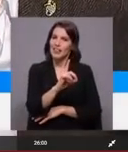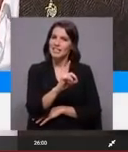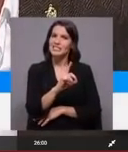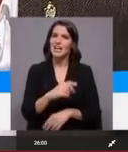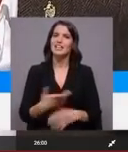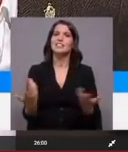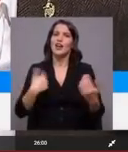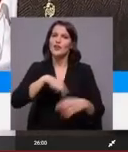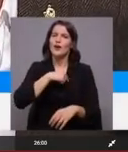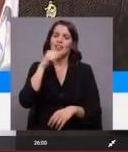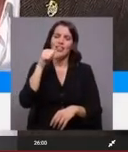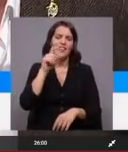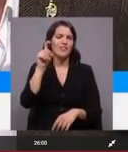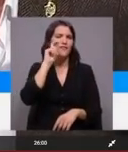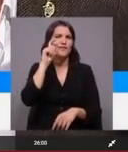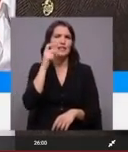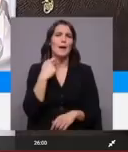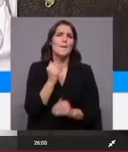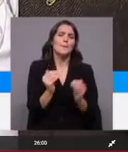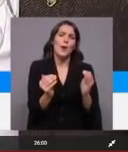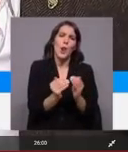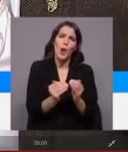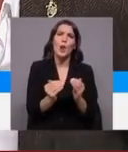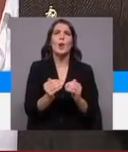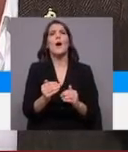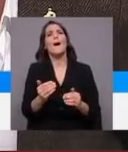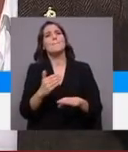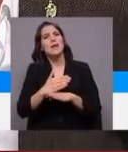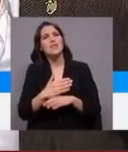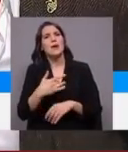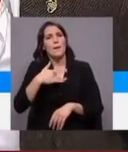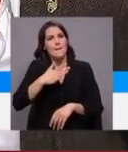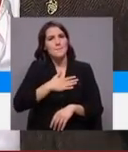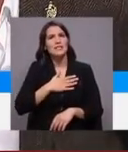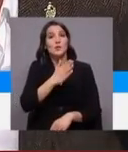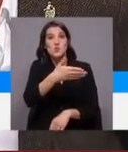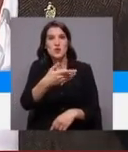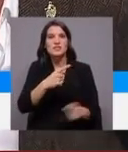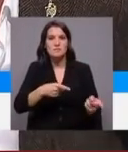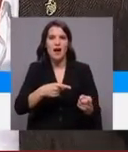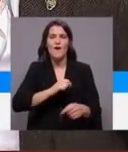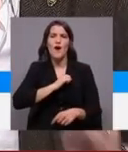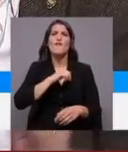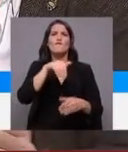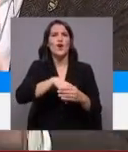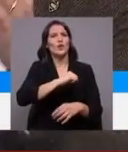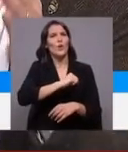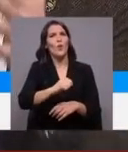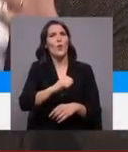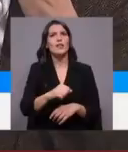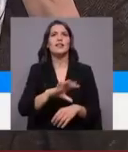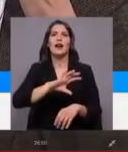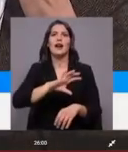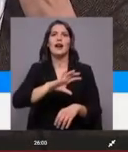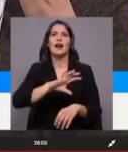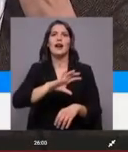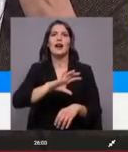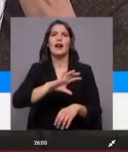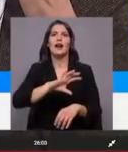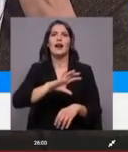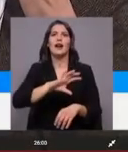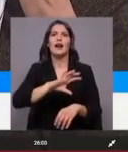exemplo não faz nem percebido eles põem Slim 40 as coisas vão pela terra essa vai ser a contagem nacionalismo os dias